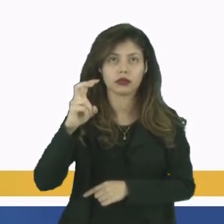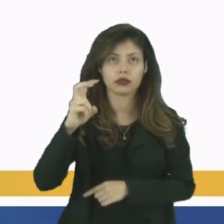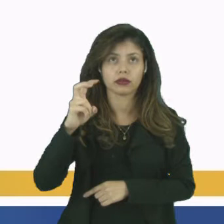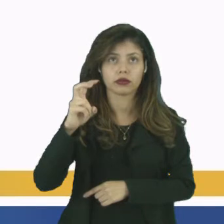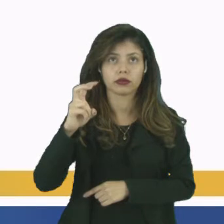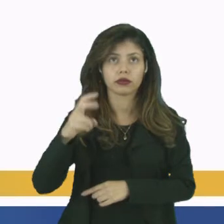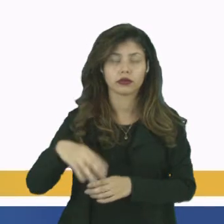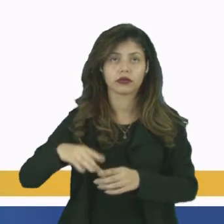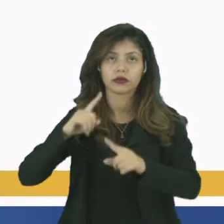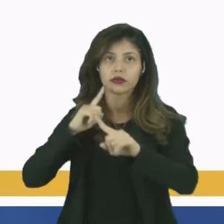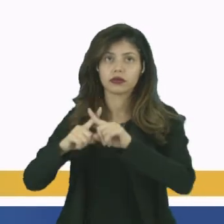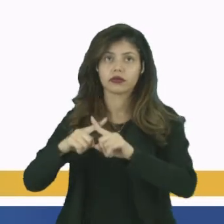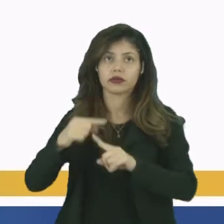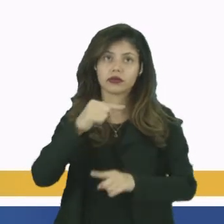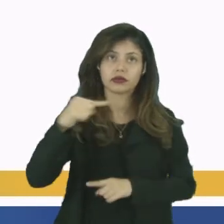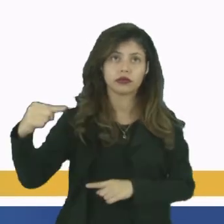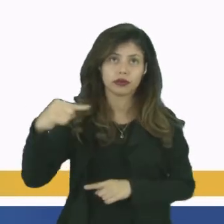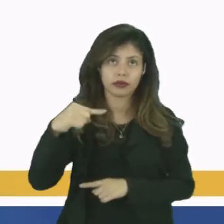o cofator novamente